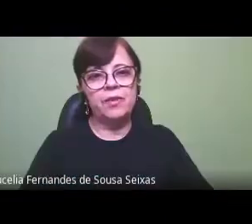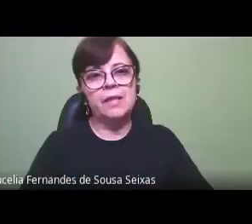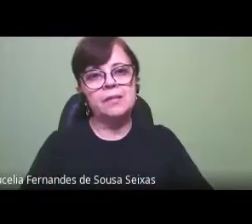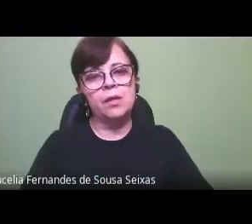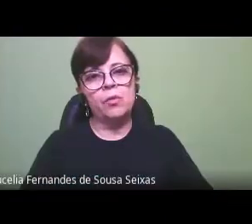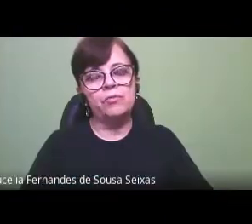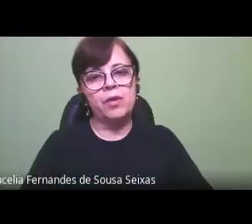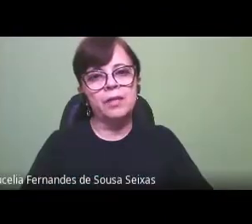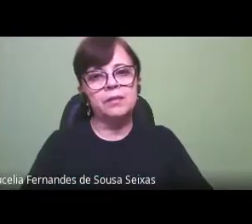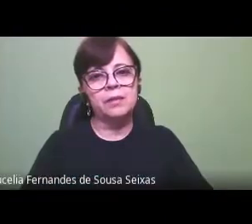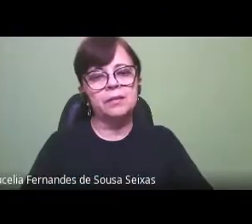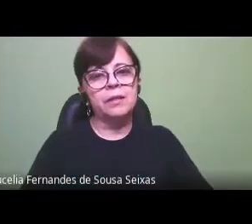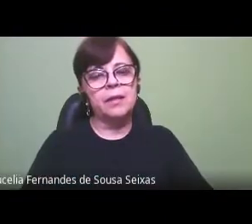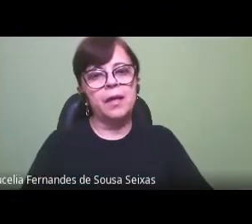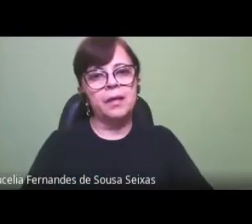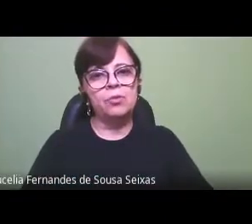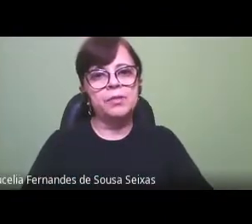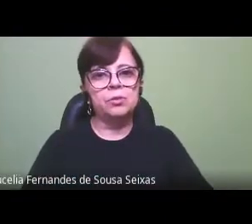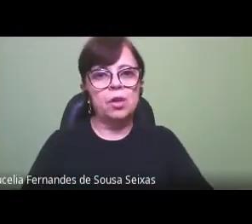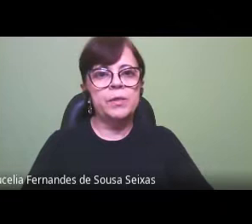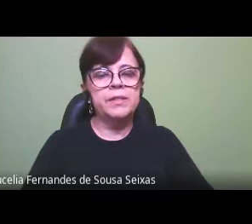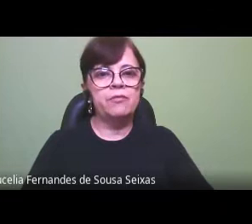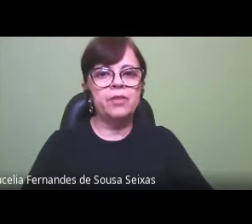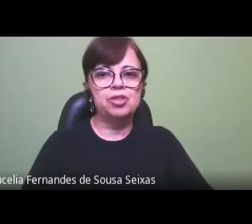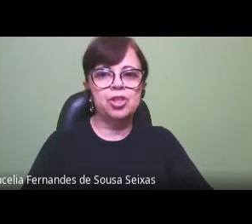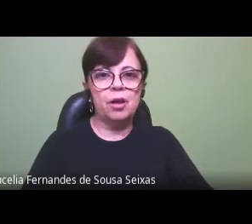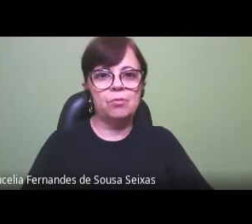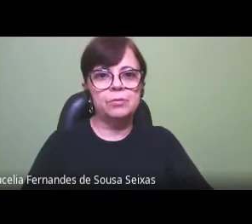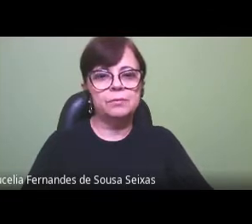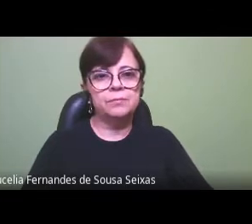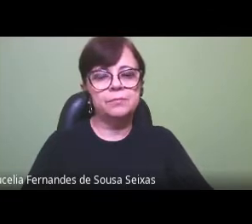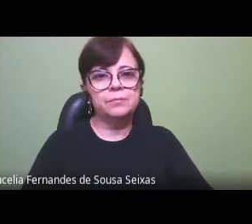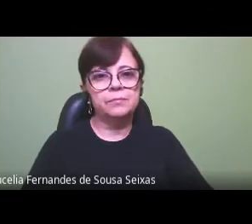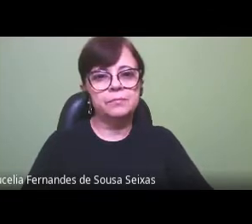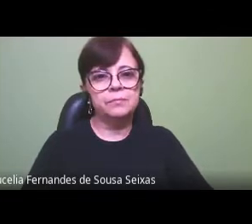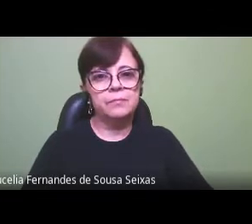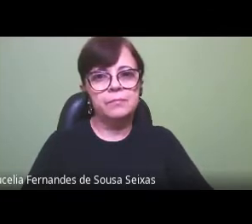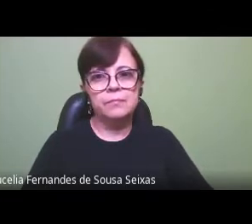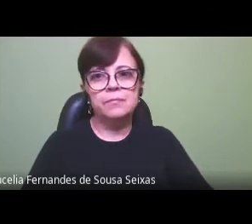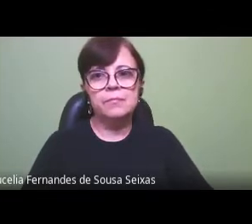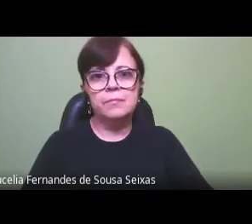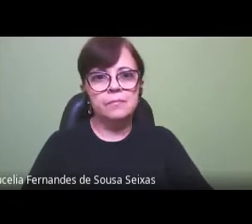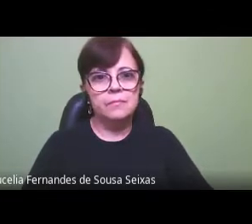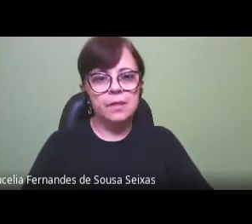A frase não é feita é na horizontal, mas na vertical.